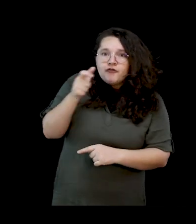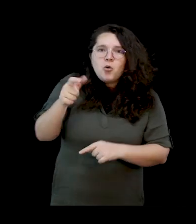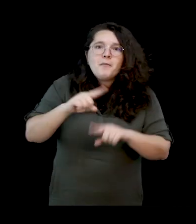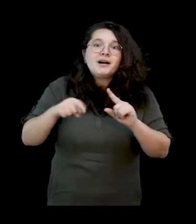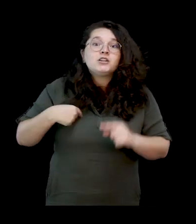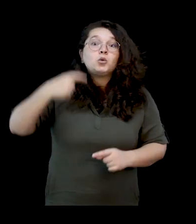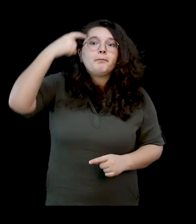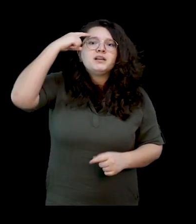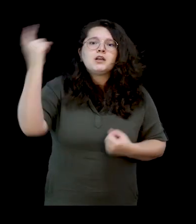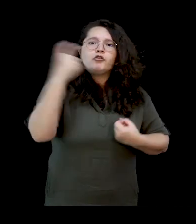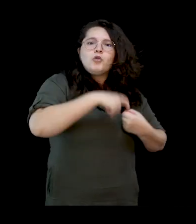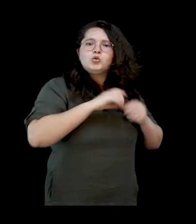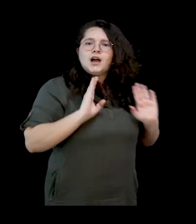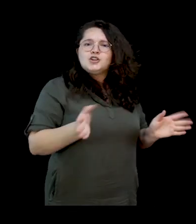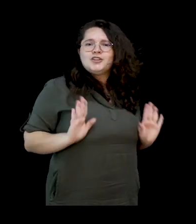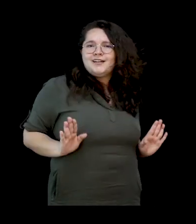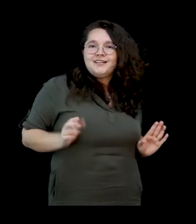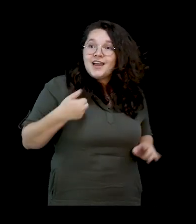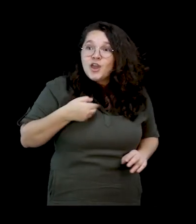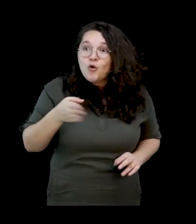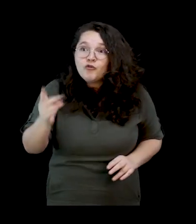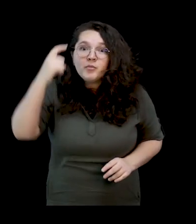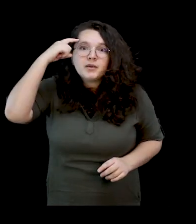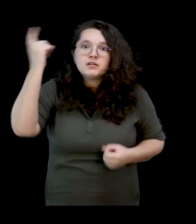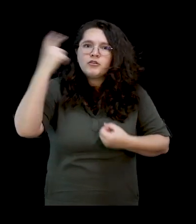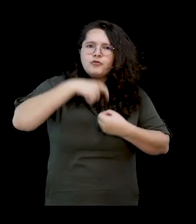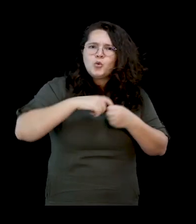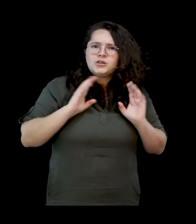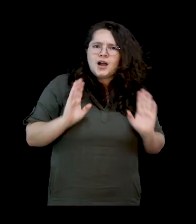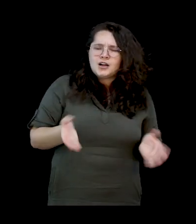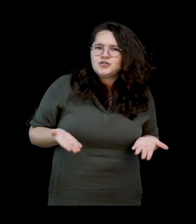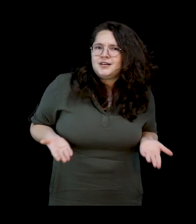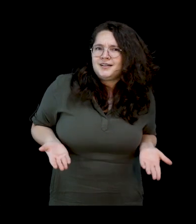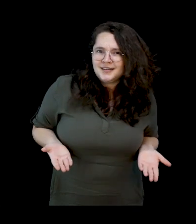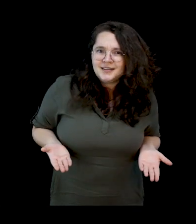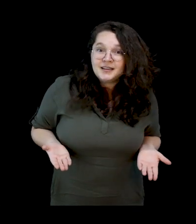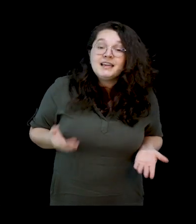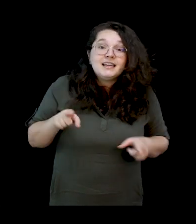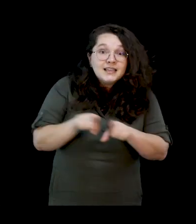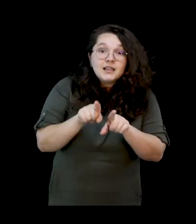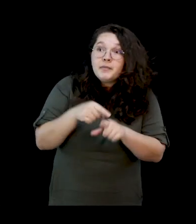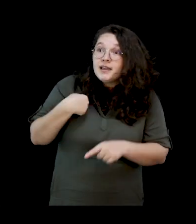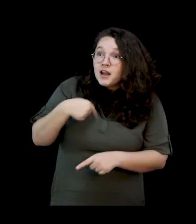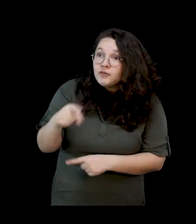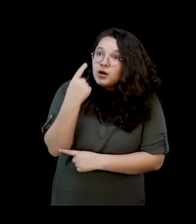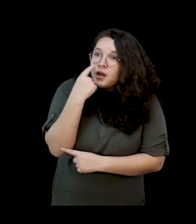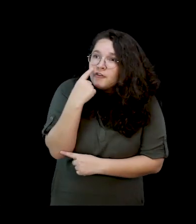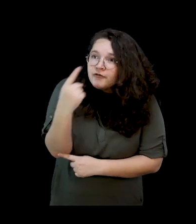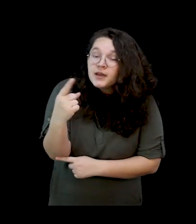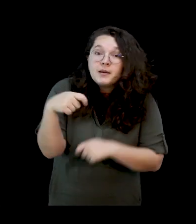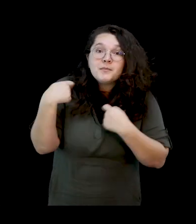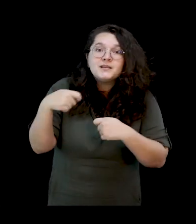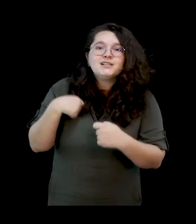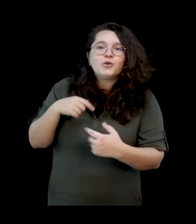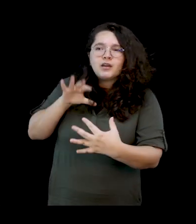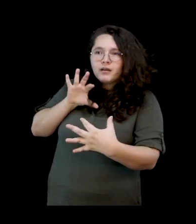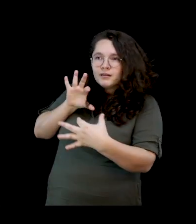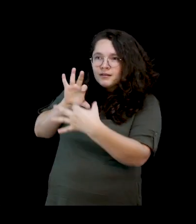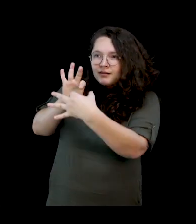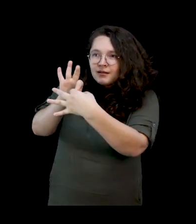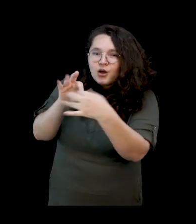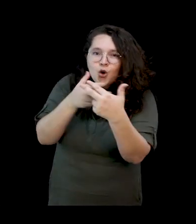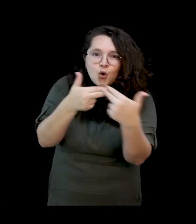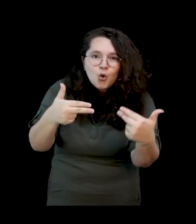volta. Aquilo que ele chegou lá, aquilo que ele conseguiu lá, tem que voltar para ele poder realmente